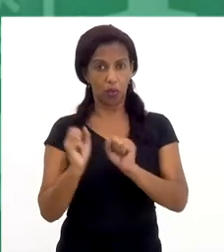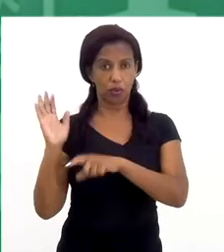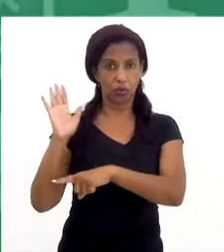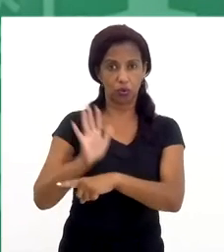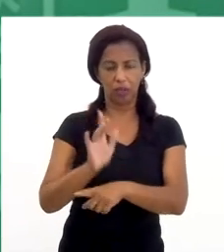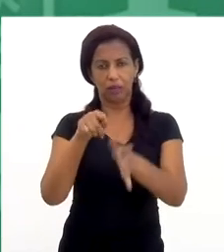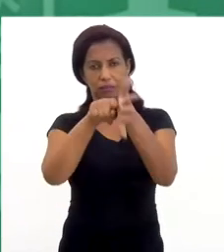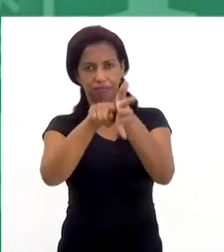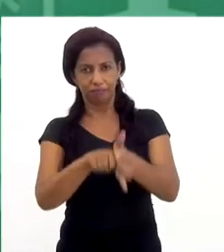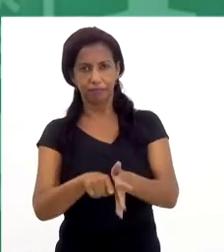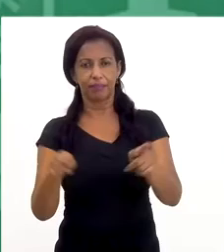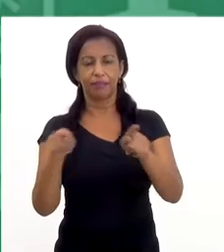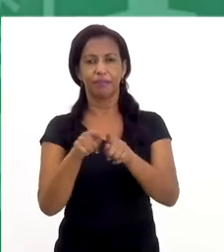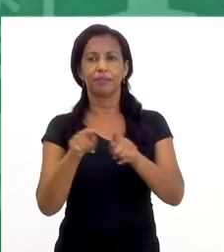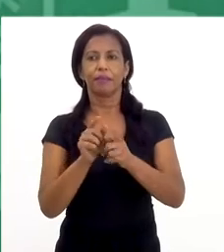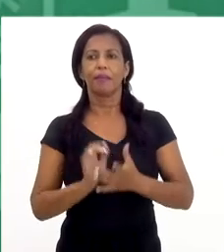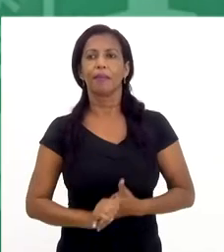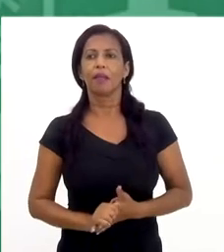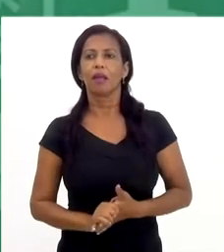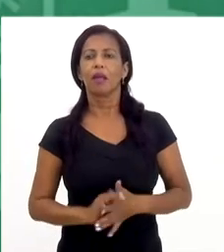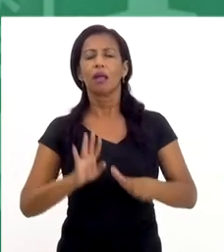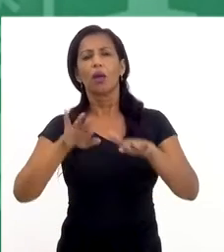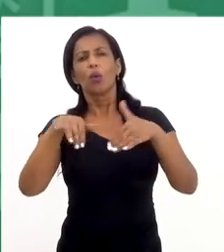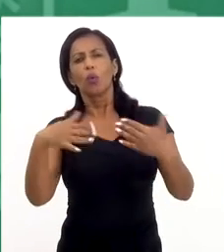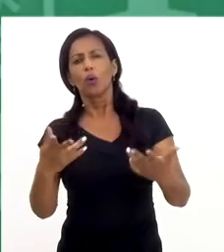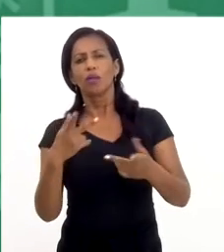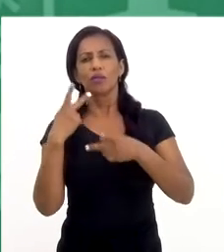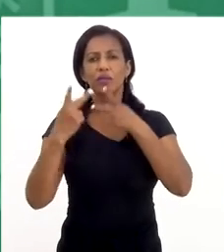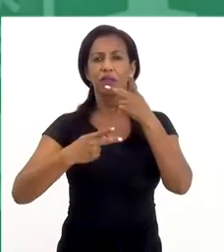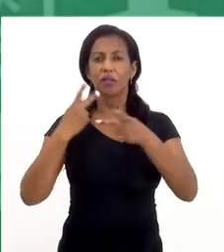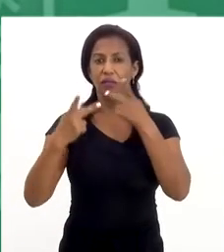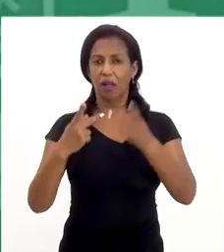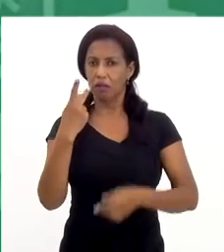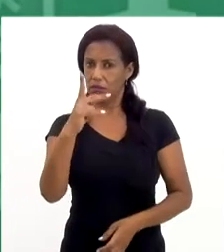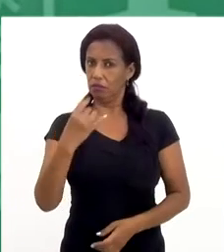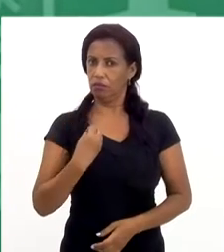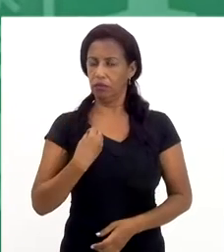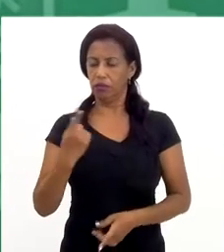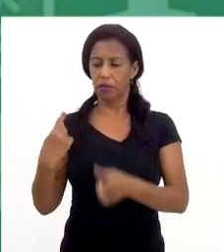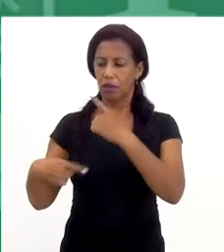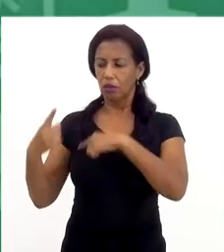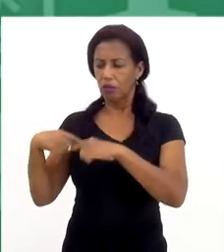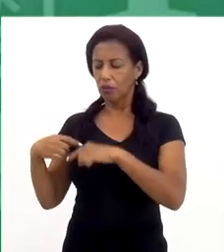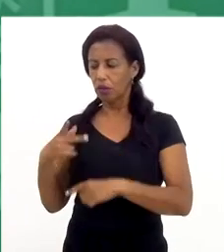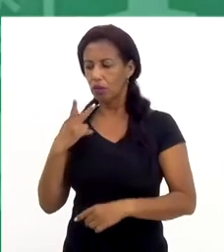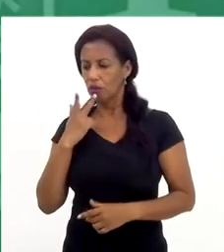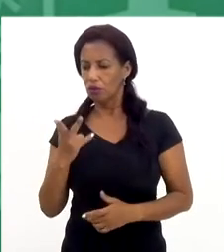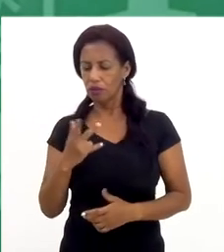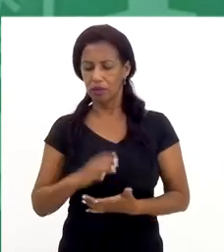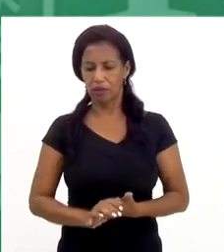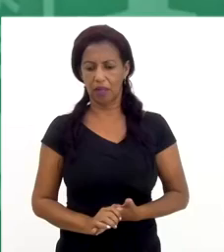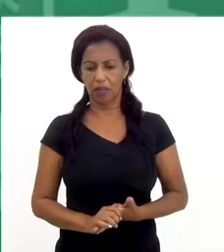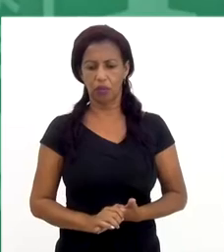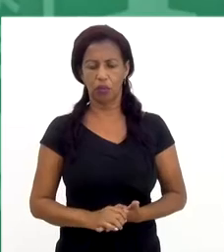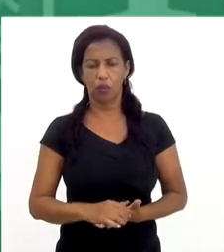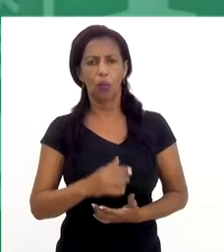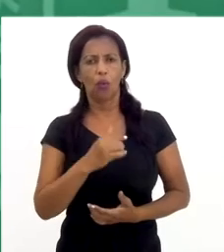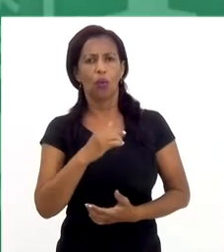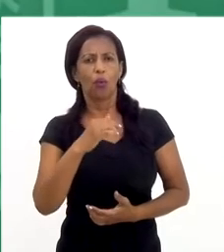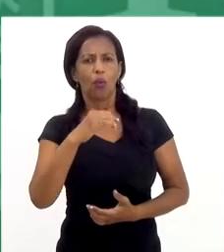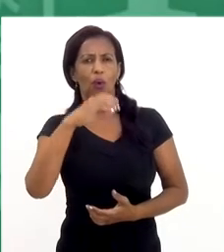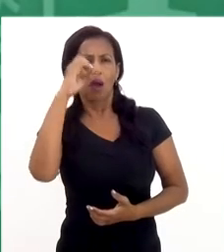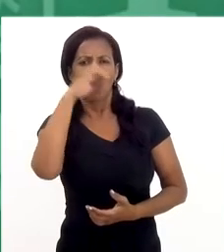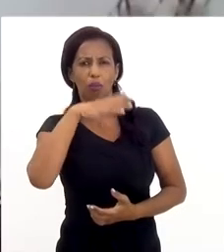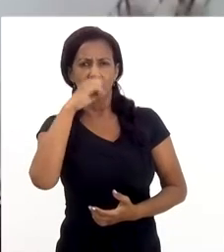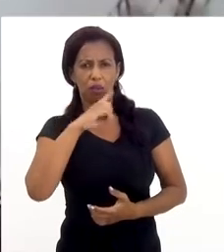poder ajudar a gente nessa questão da pesquisa também é quando você conta da sua história voltando para questão quando você fala aí do